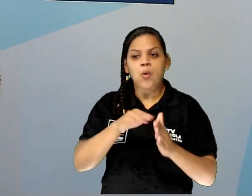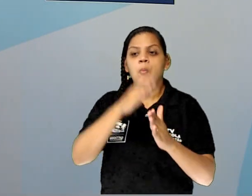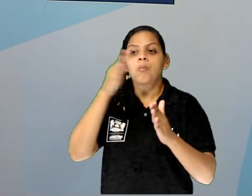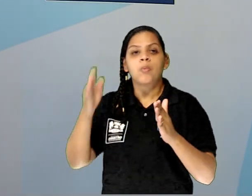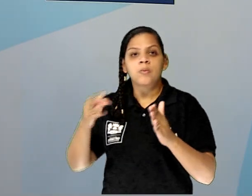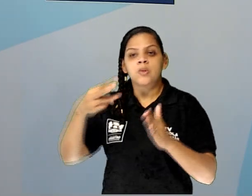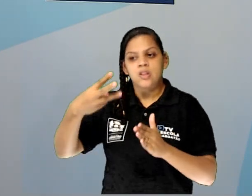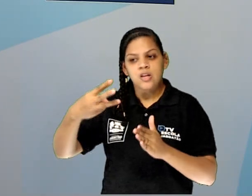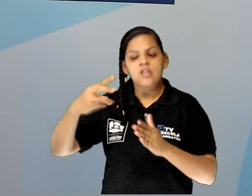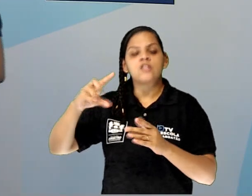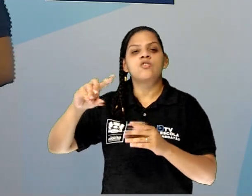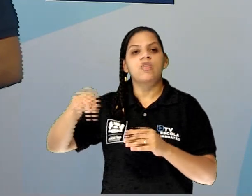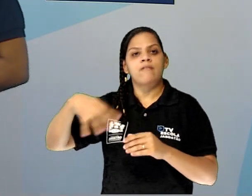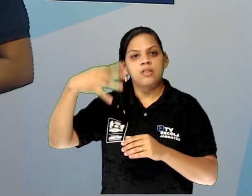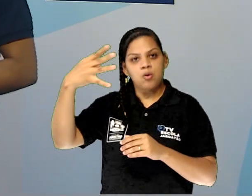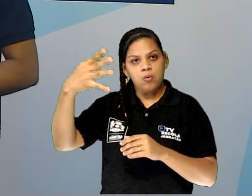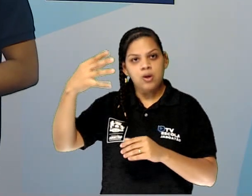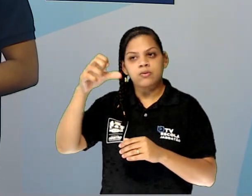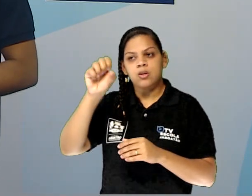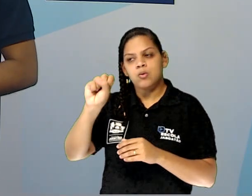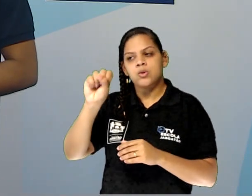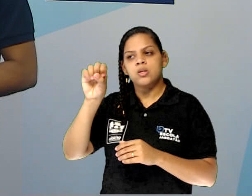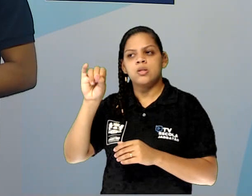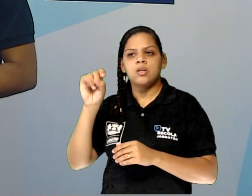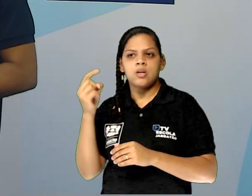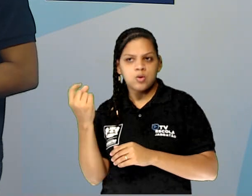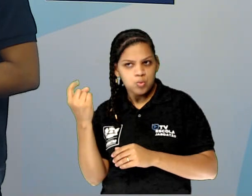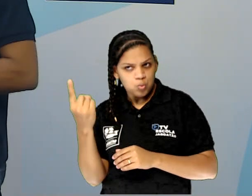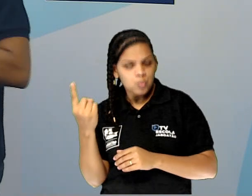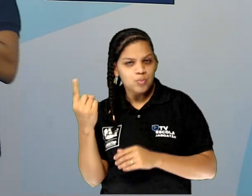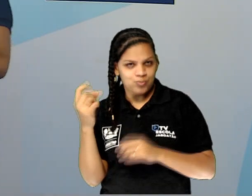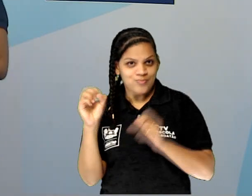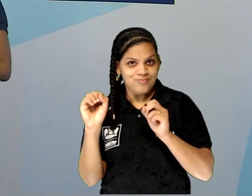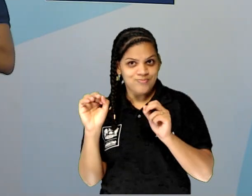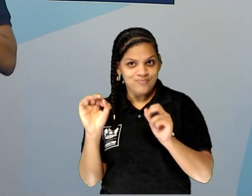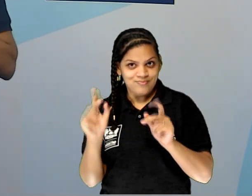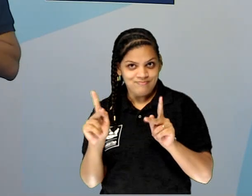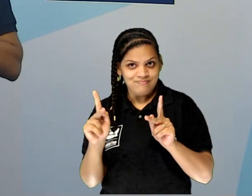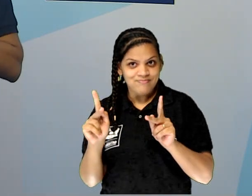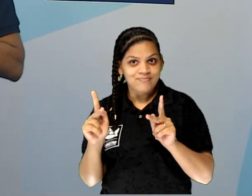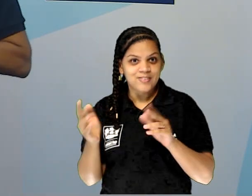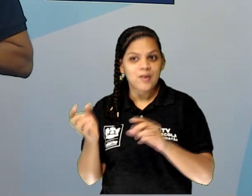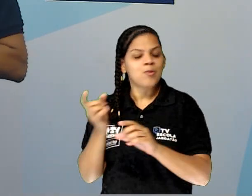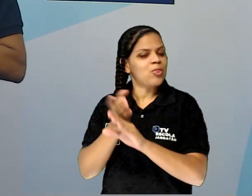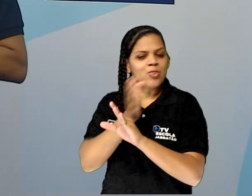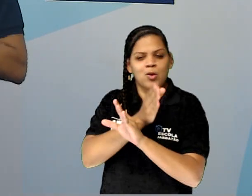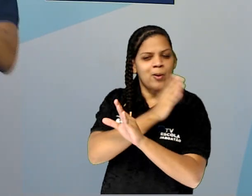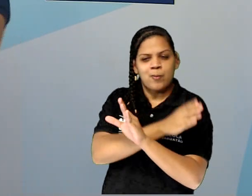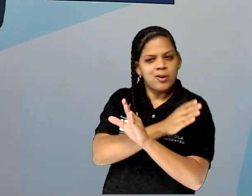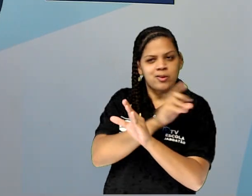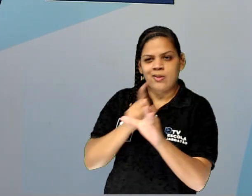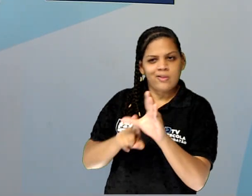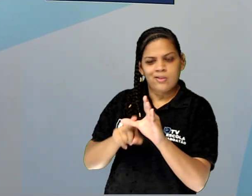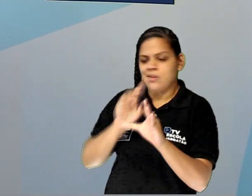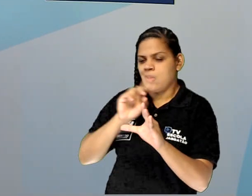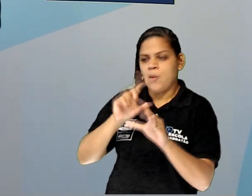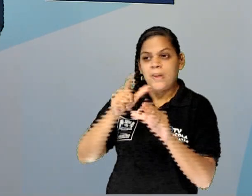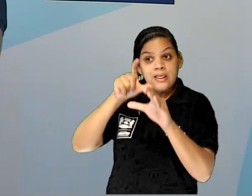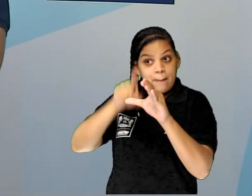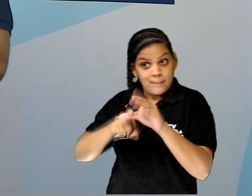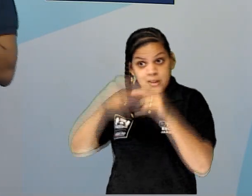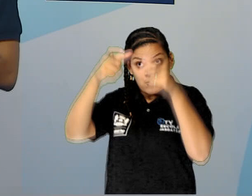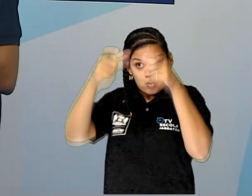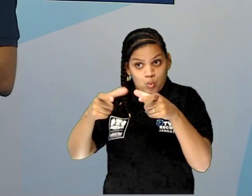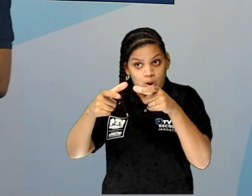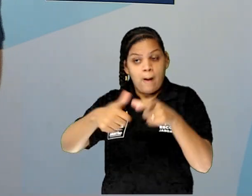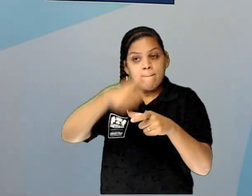elevado a 4, que vai dar 81, certo? Veja que eu não dependo do anterior, dependo de mim mesmo. O termo, o primeiro